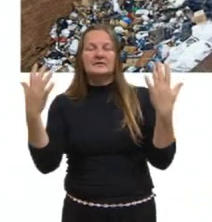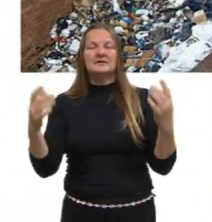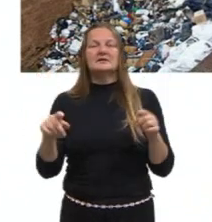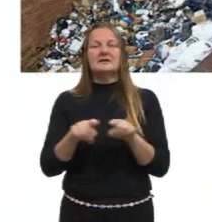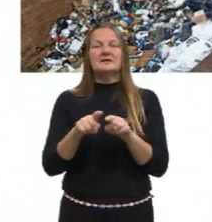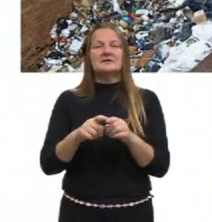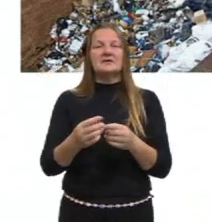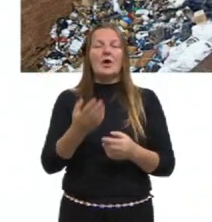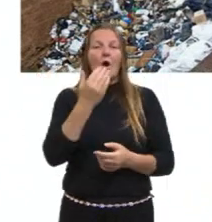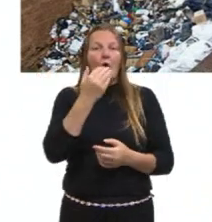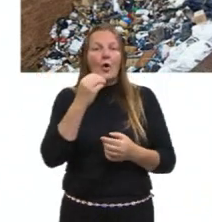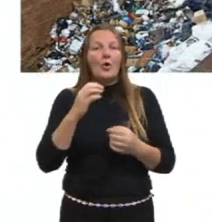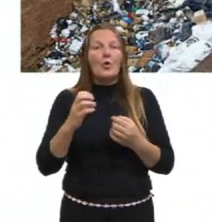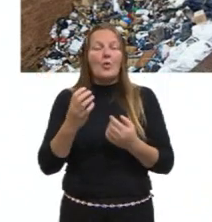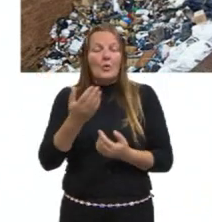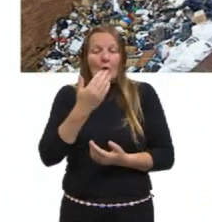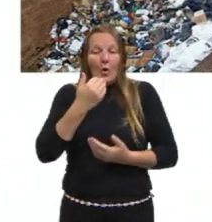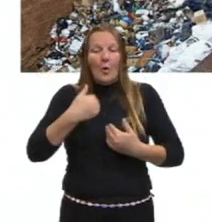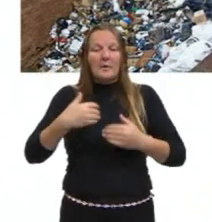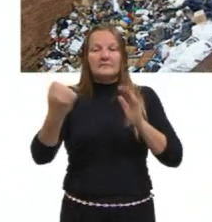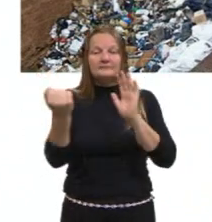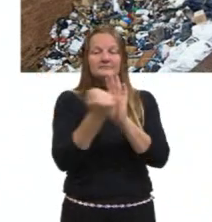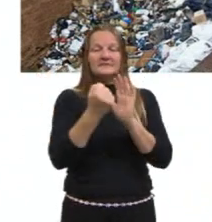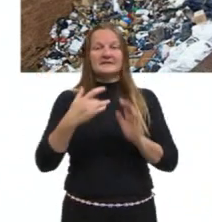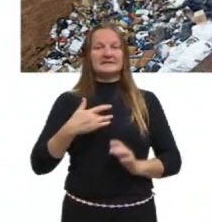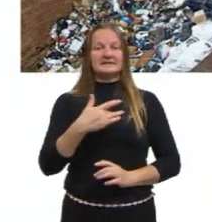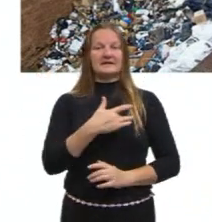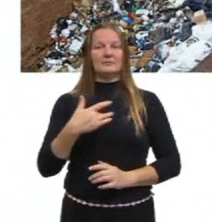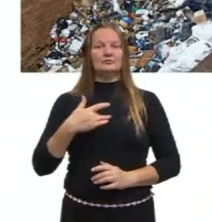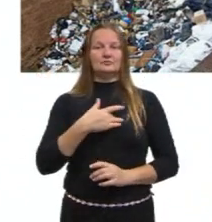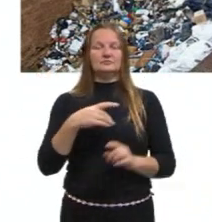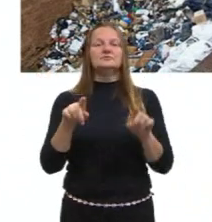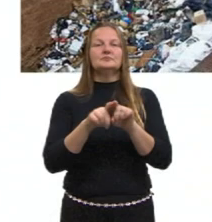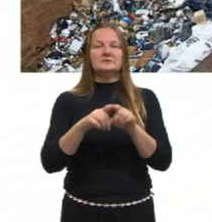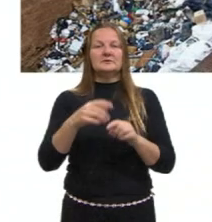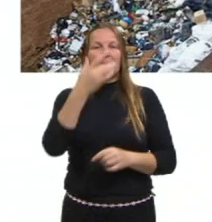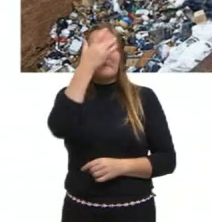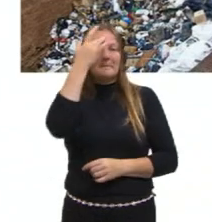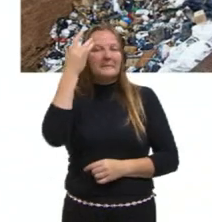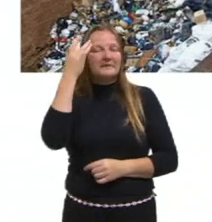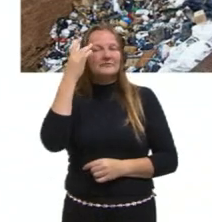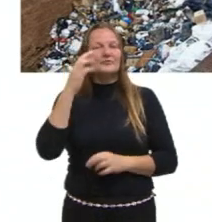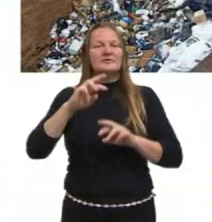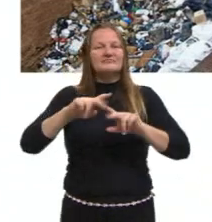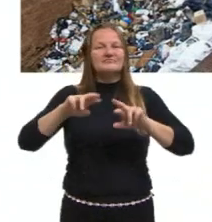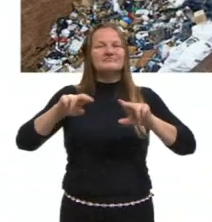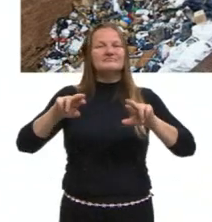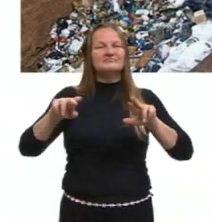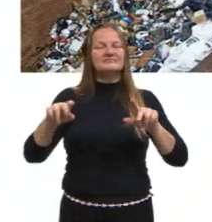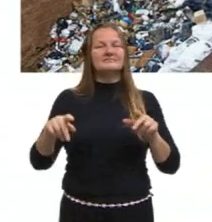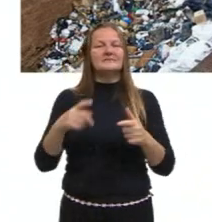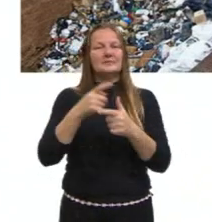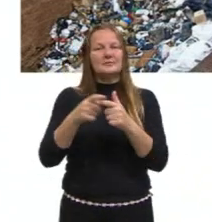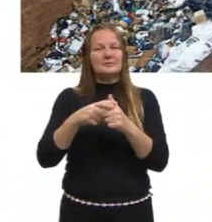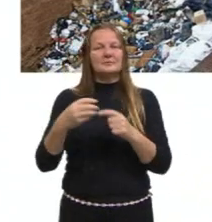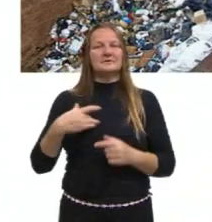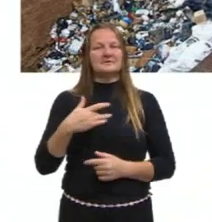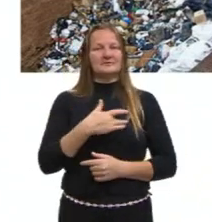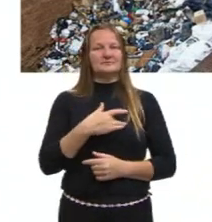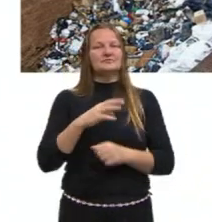né da questão do impacto problemático que para os seres humanos uma série de problemas de